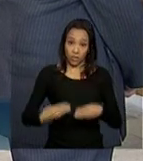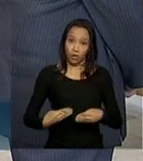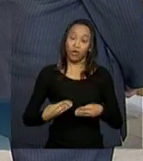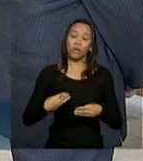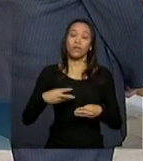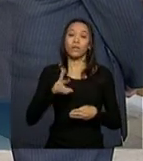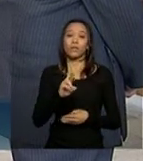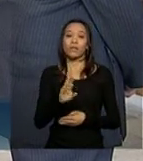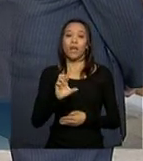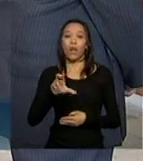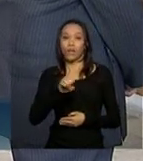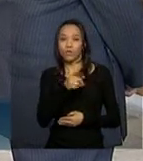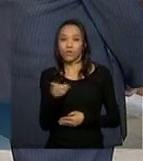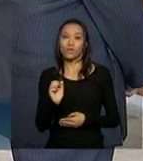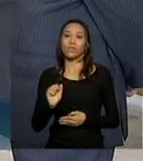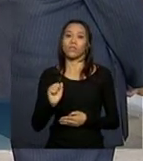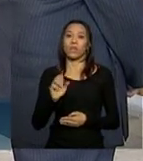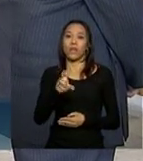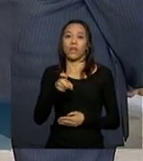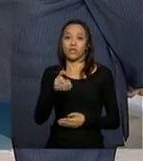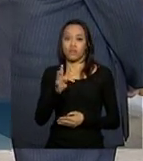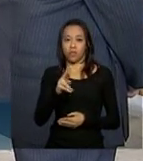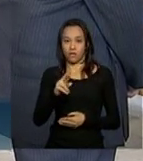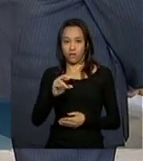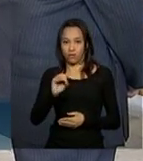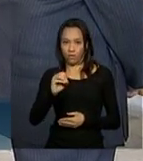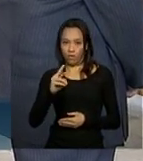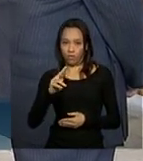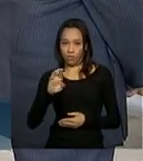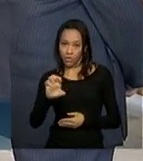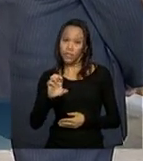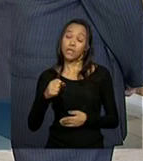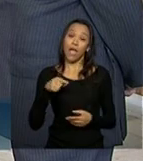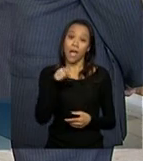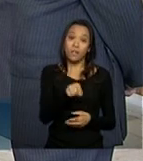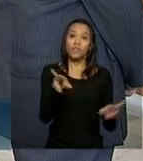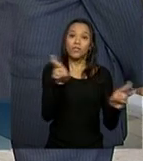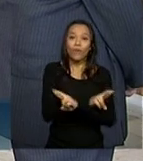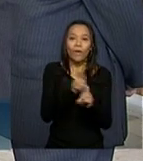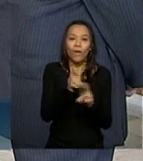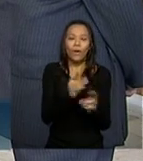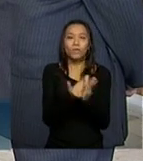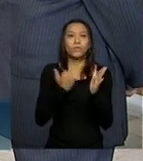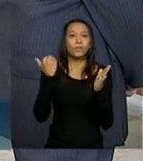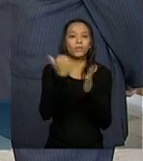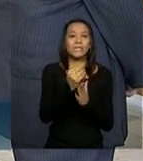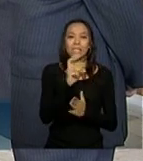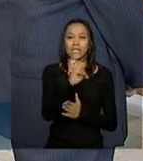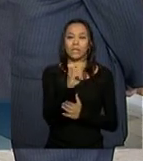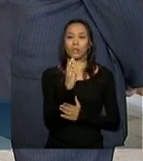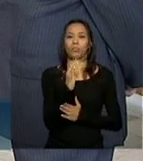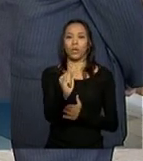Exteriores. E essas trocas comerciais passaram, então, de 5